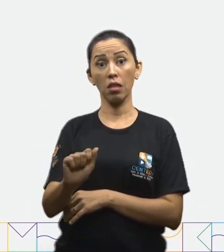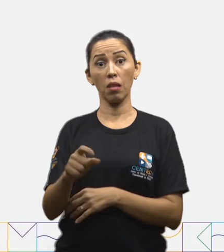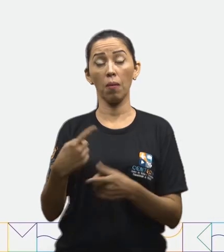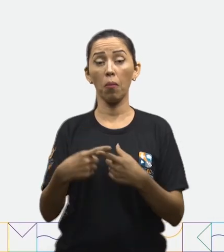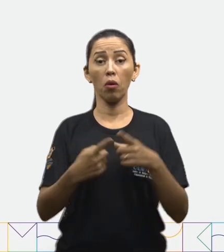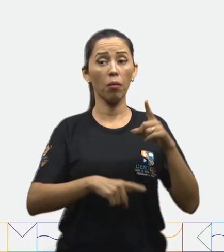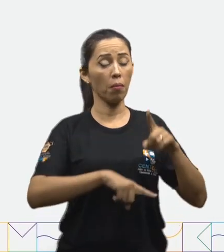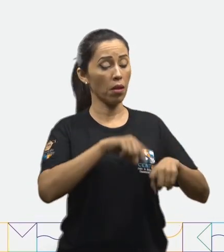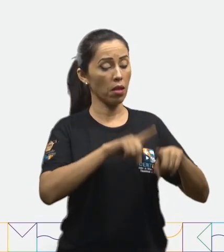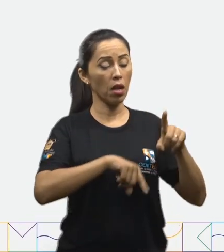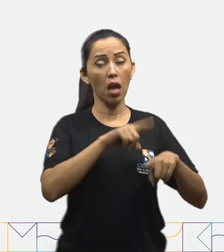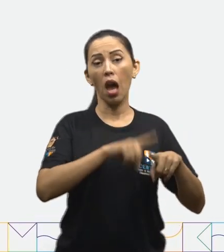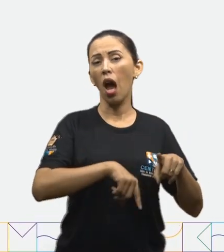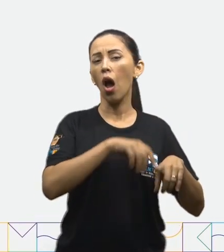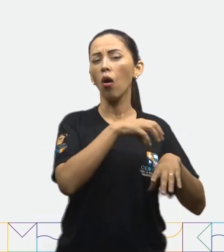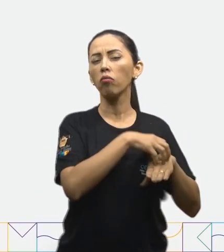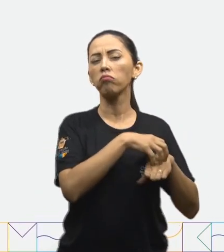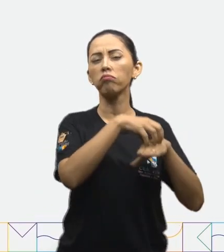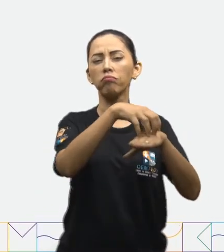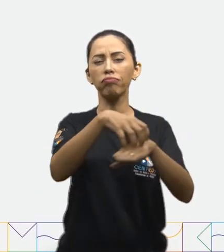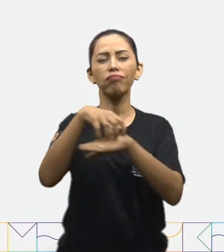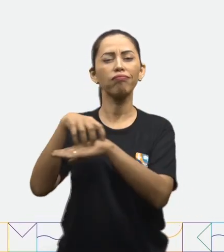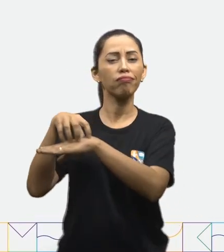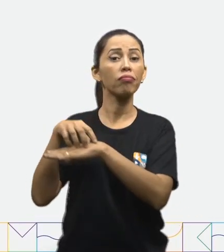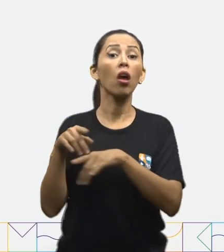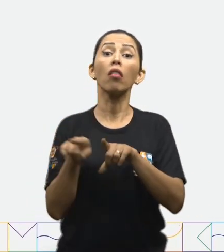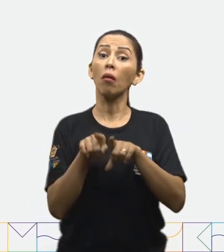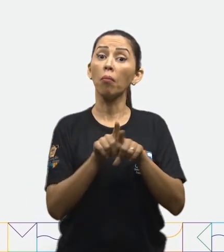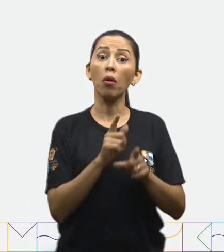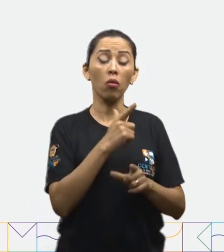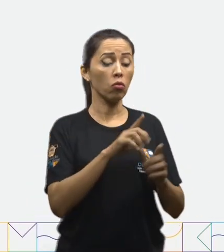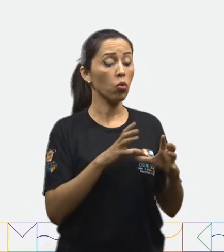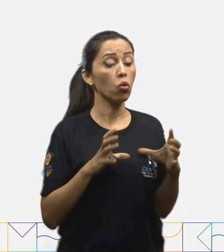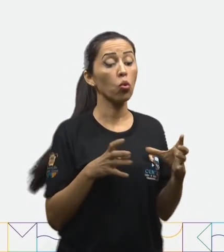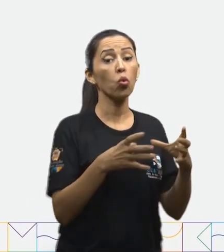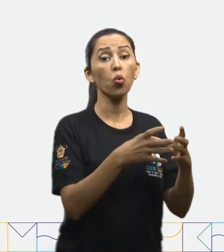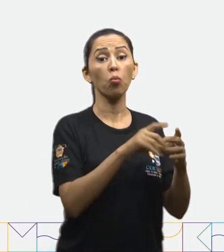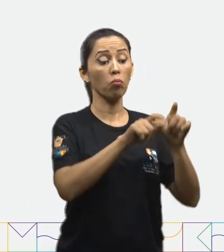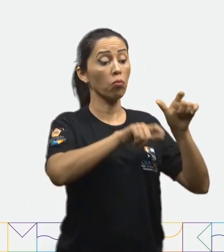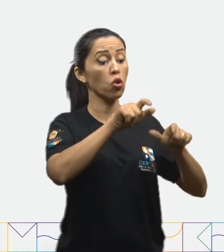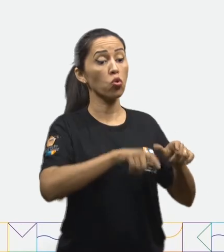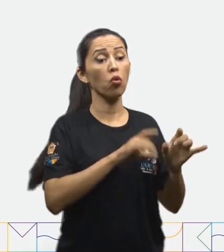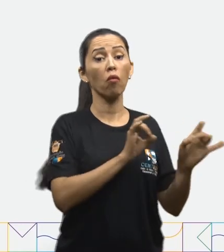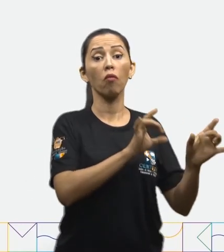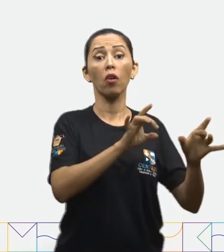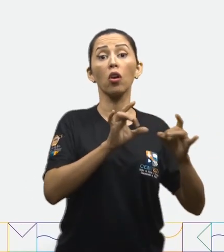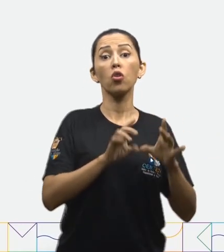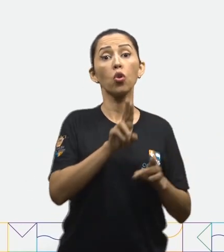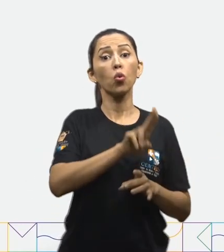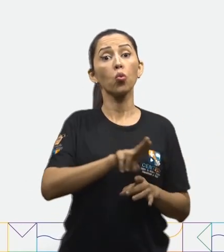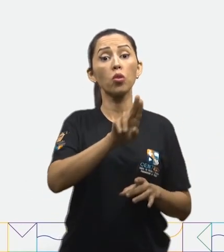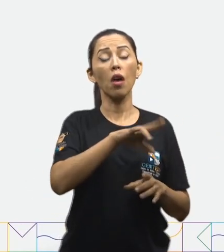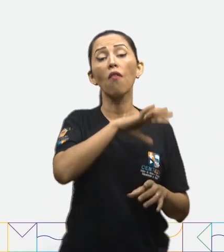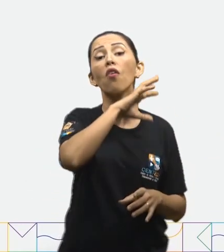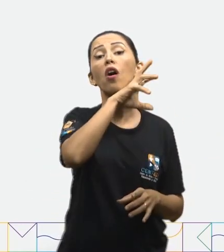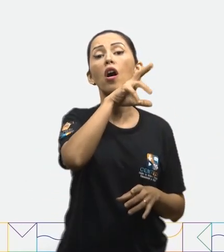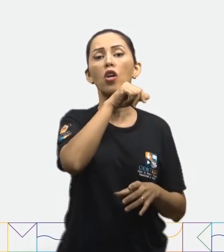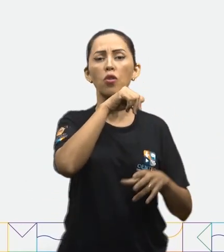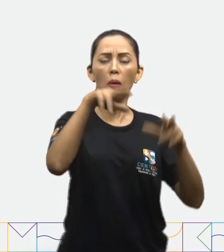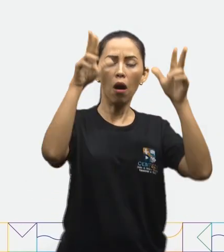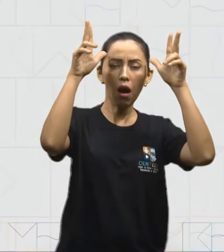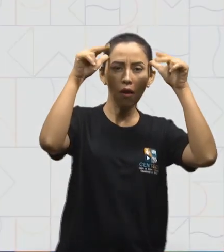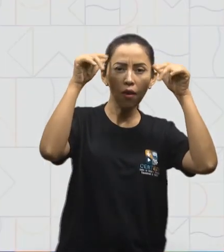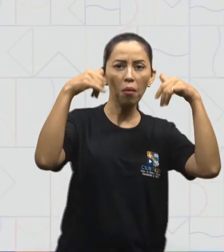as mercadorias era através das caravanas, compostas por mercadores que utilizavam animais para carregar